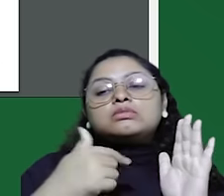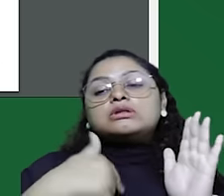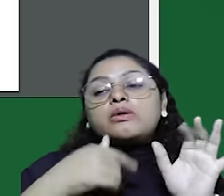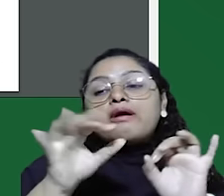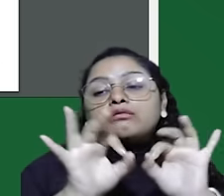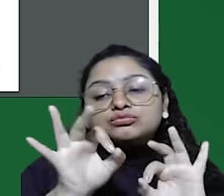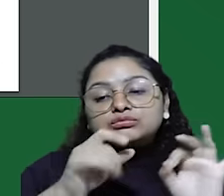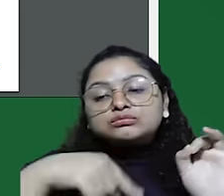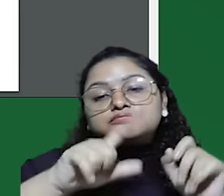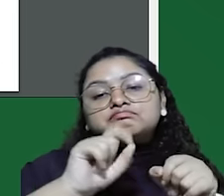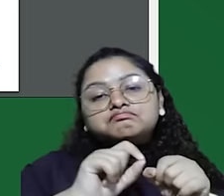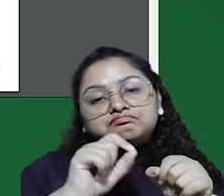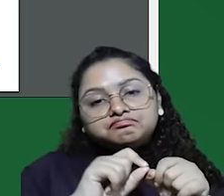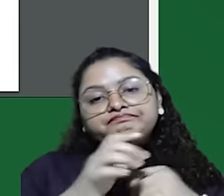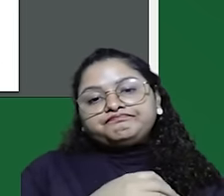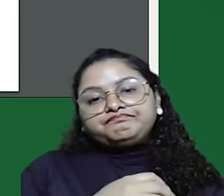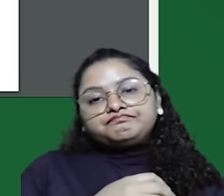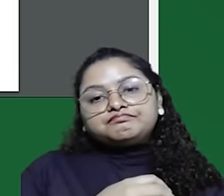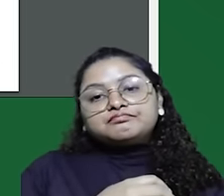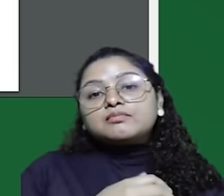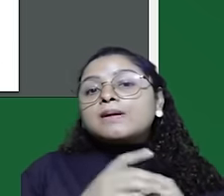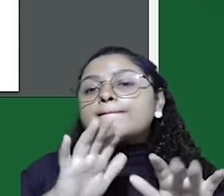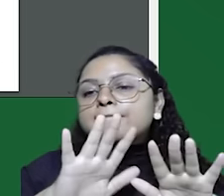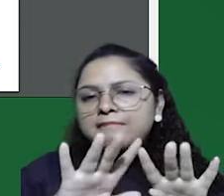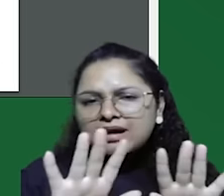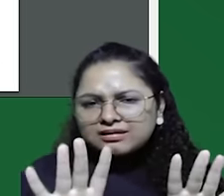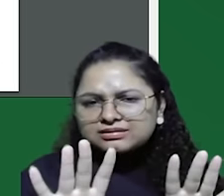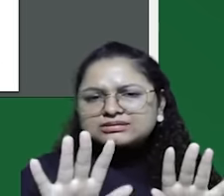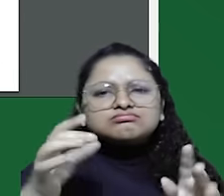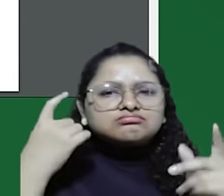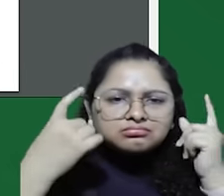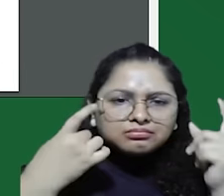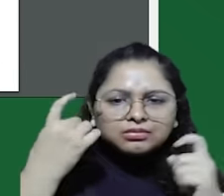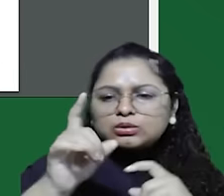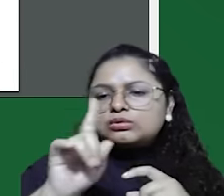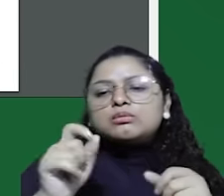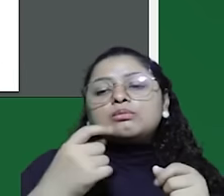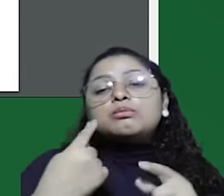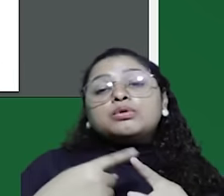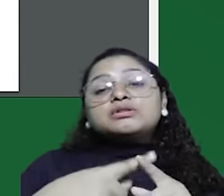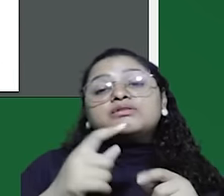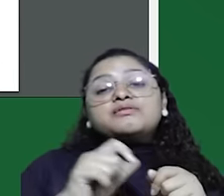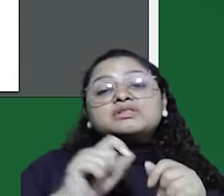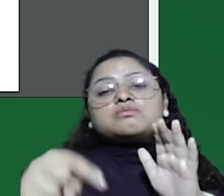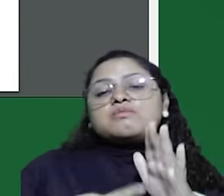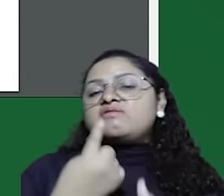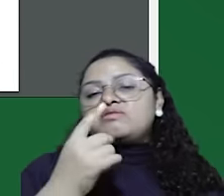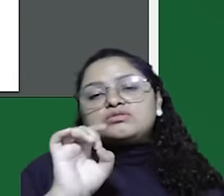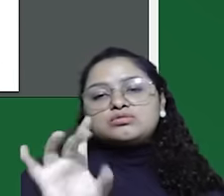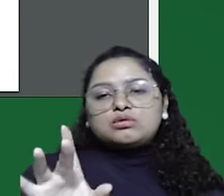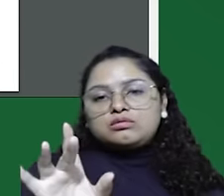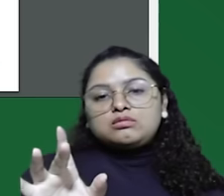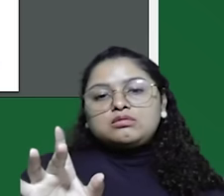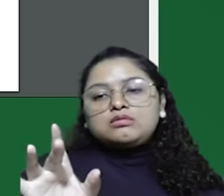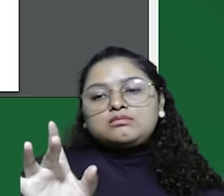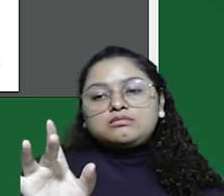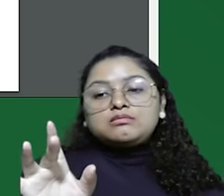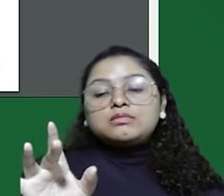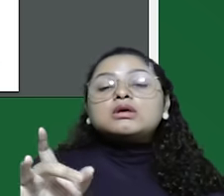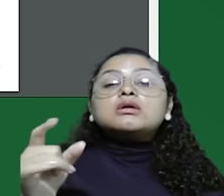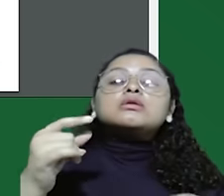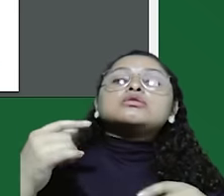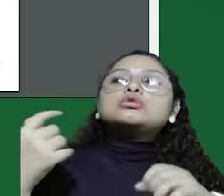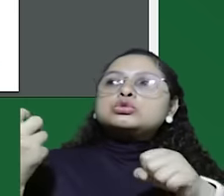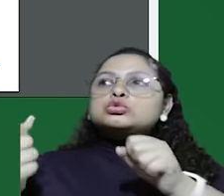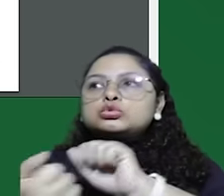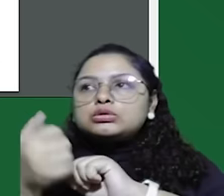tem que fazer mas não fica preocupado não porque você só vai fazer isso uma vez né você vai com o seu contador